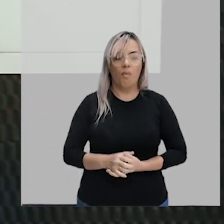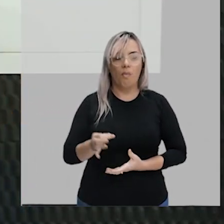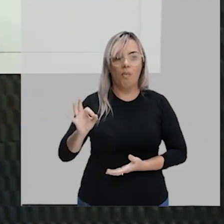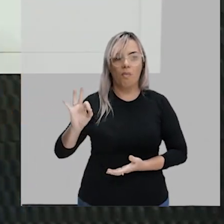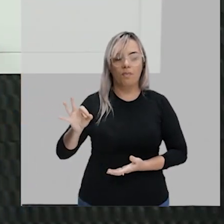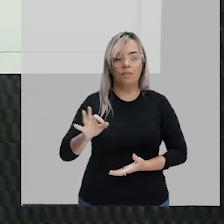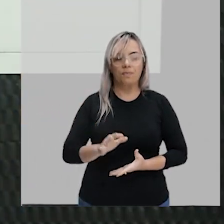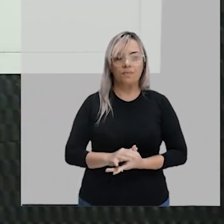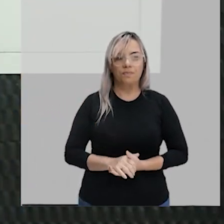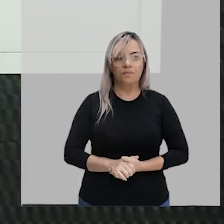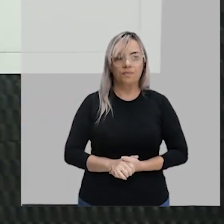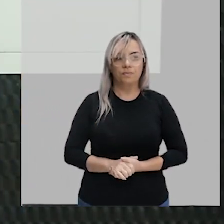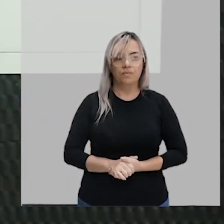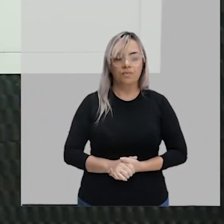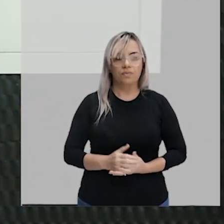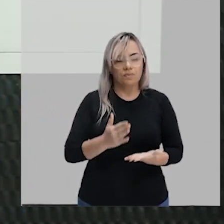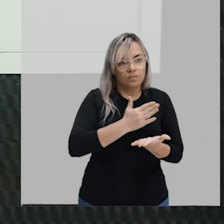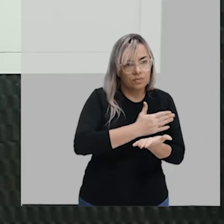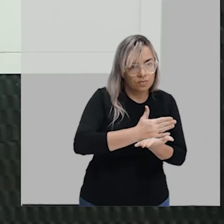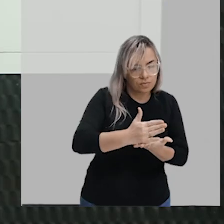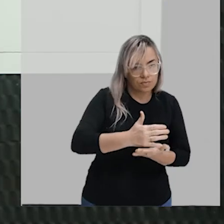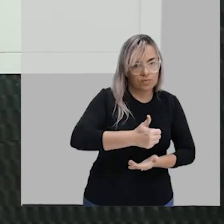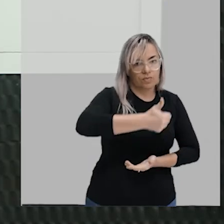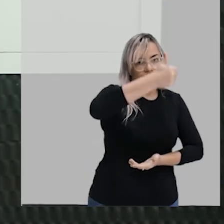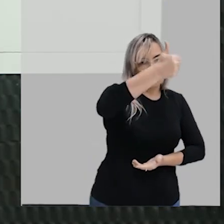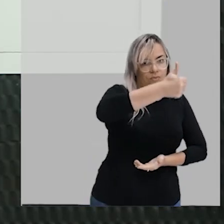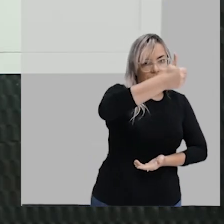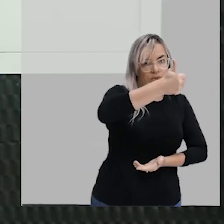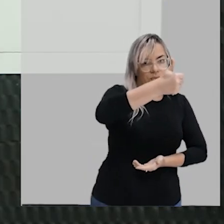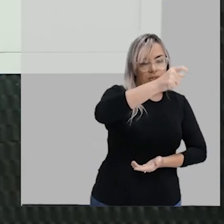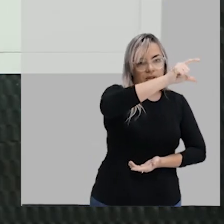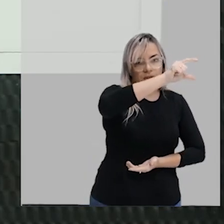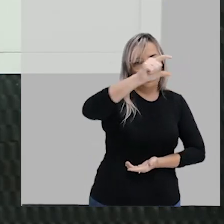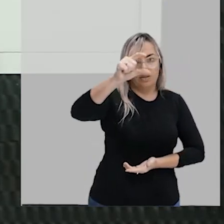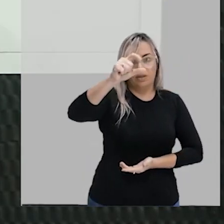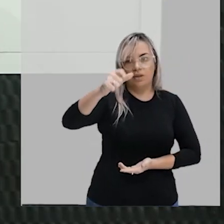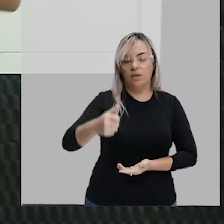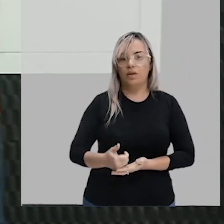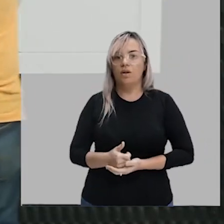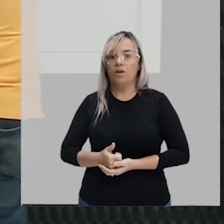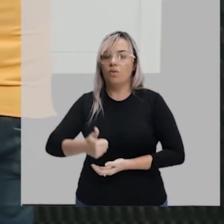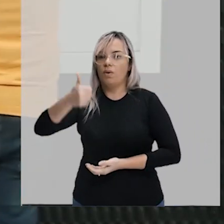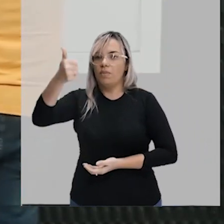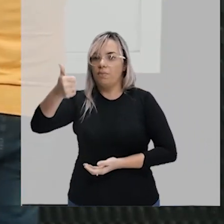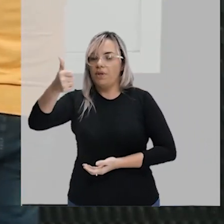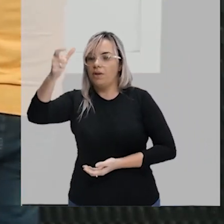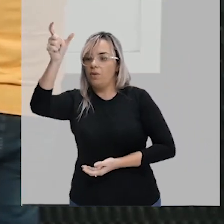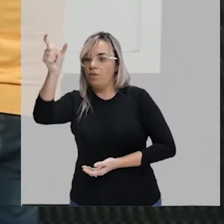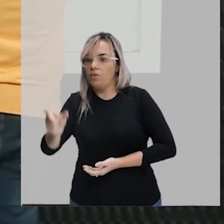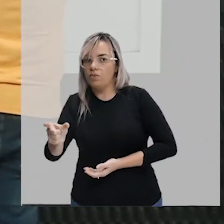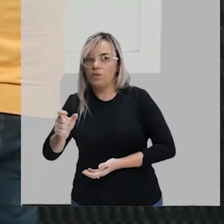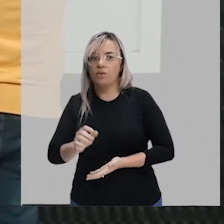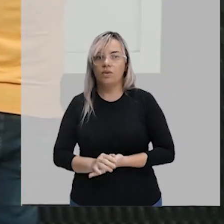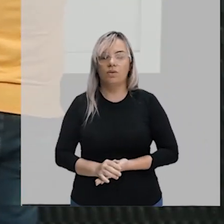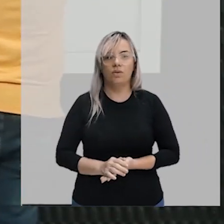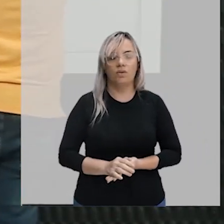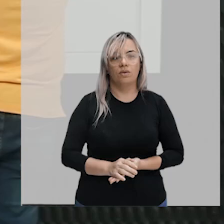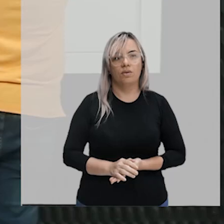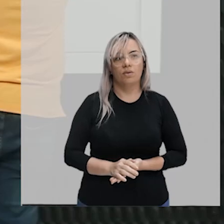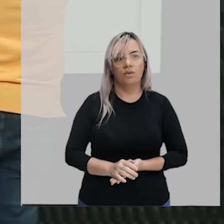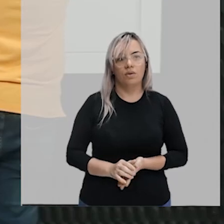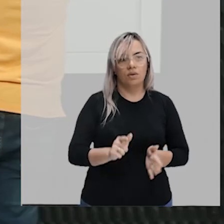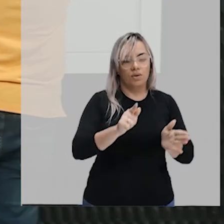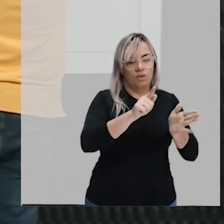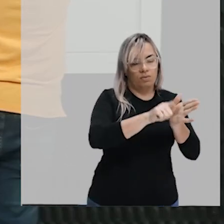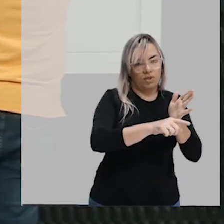Certo? Então vamos começar. Primeira linha com primeira coluna, né? Então menos 3 multiplicado por